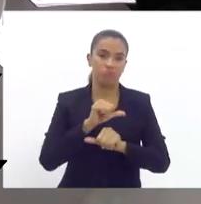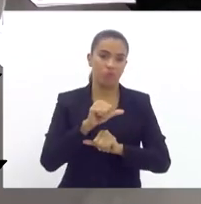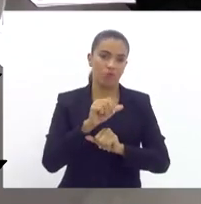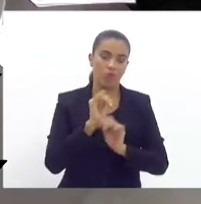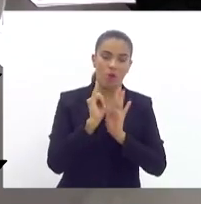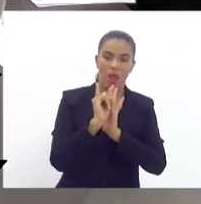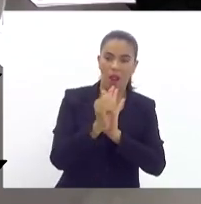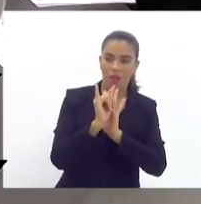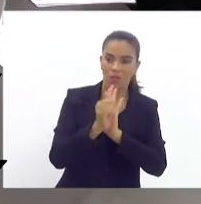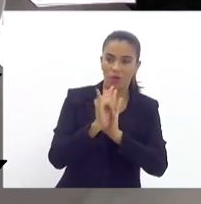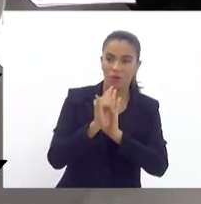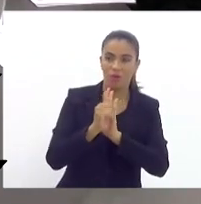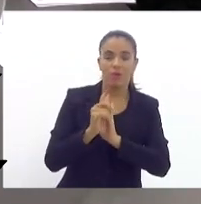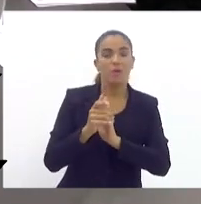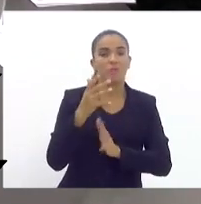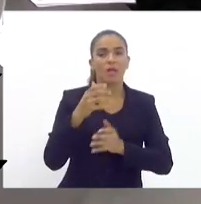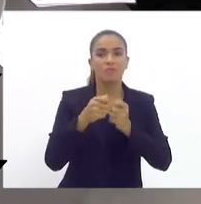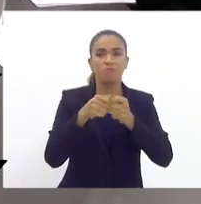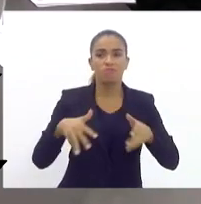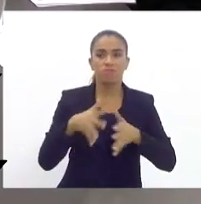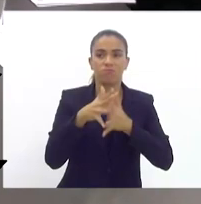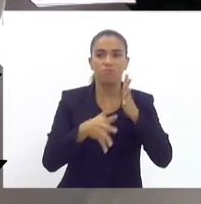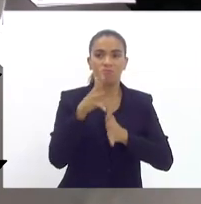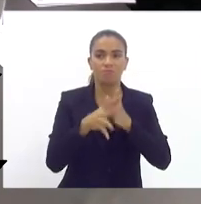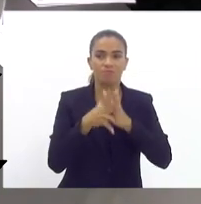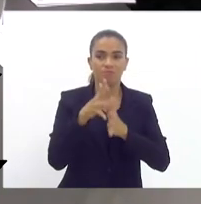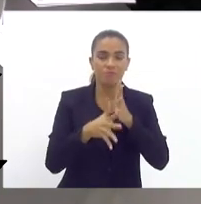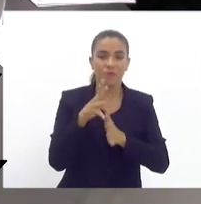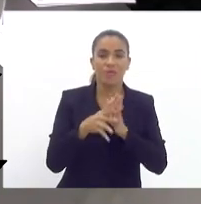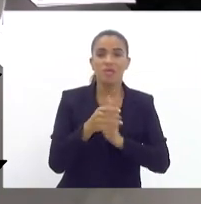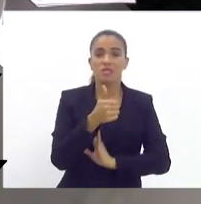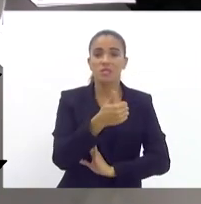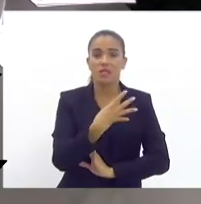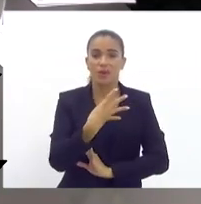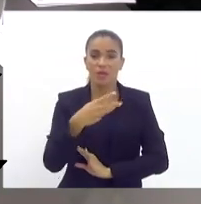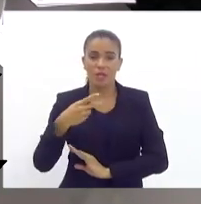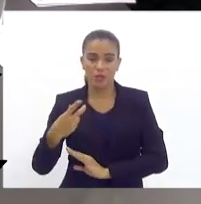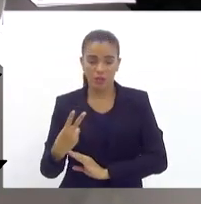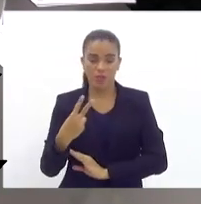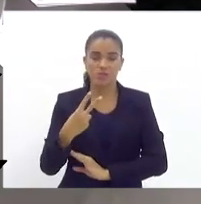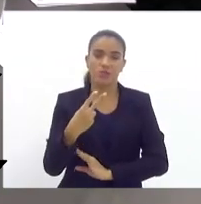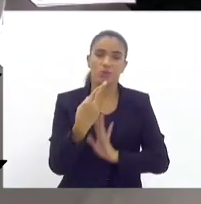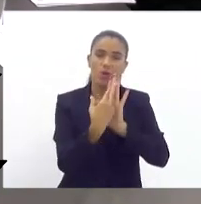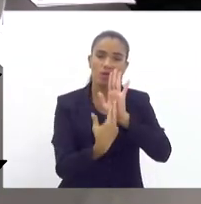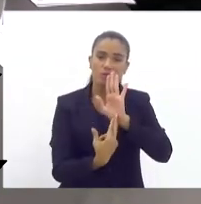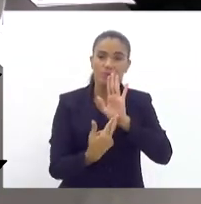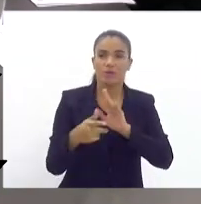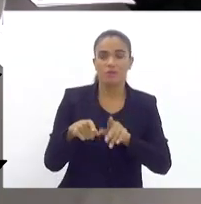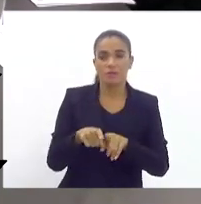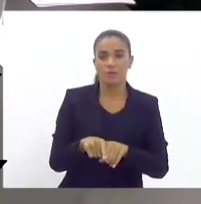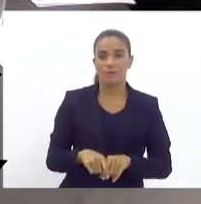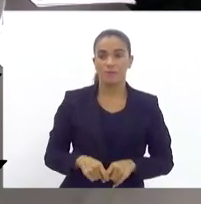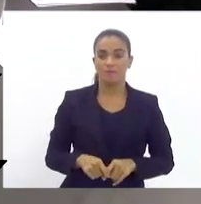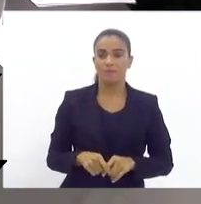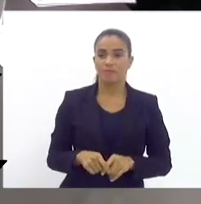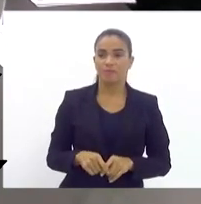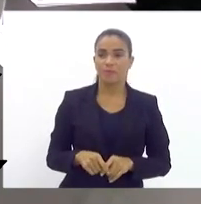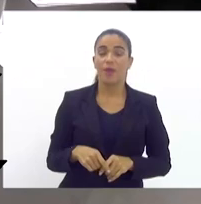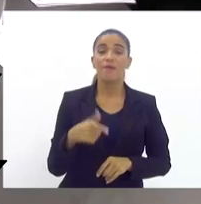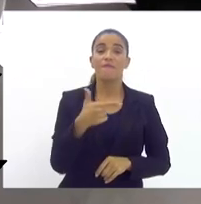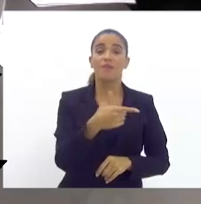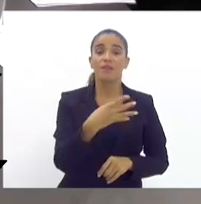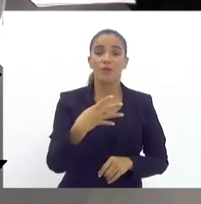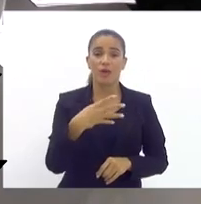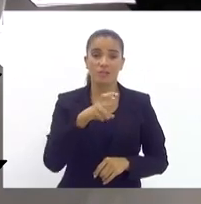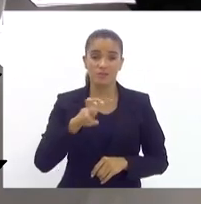relator, pela prejudicabilidade em razão do artigo 142, inciso 2 do Regimento, em função da Lei